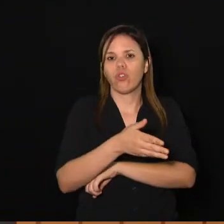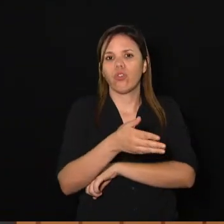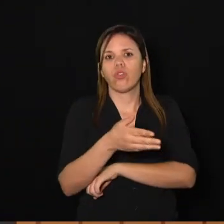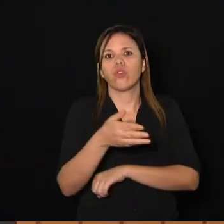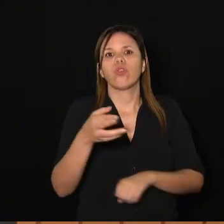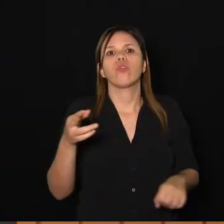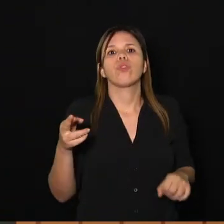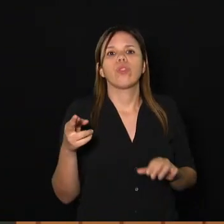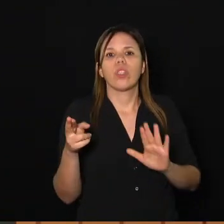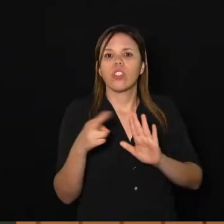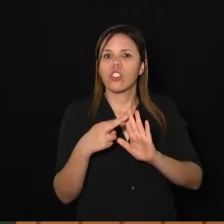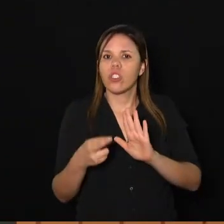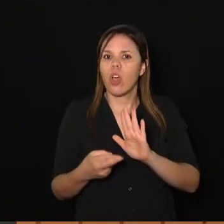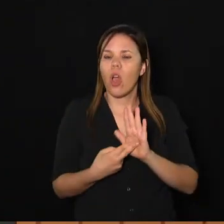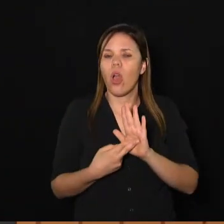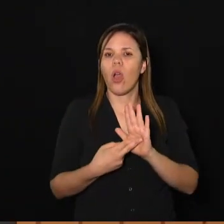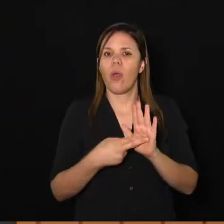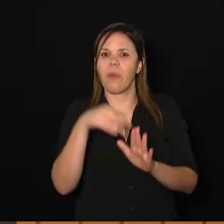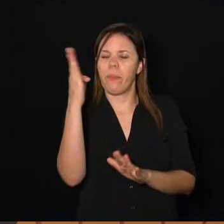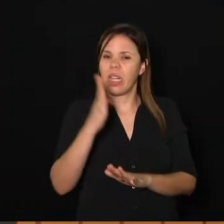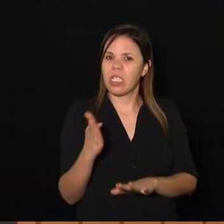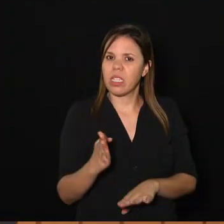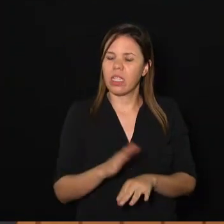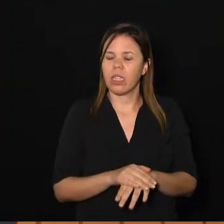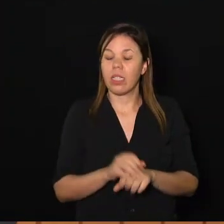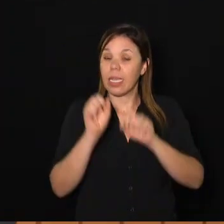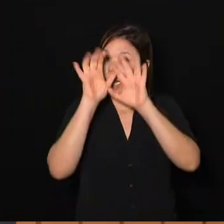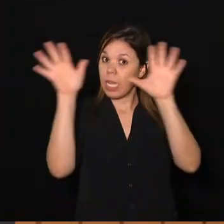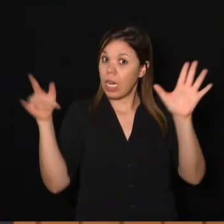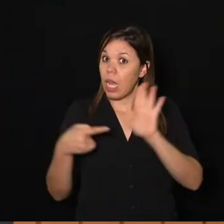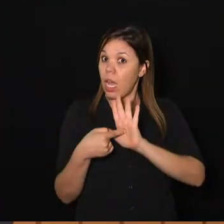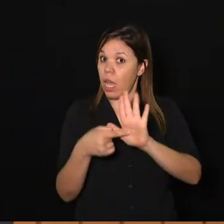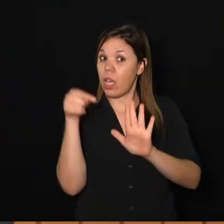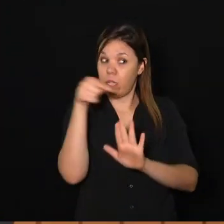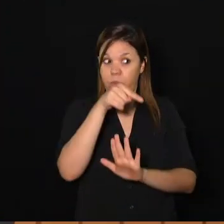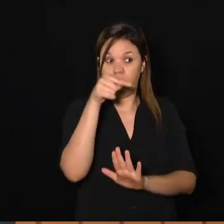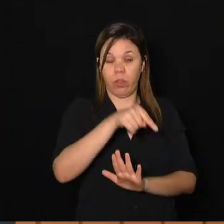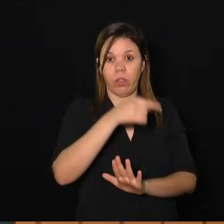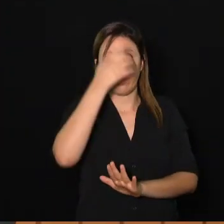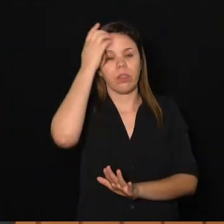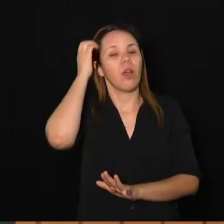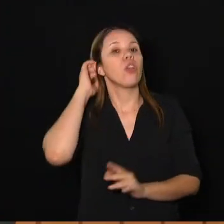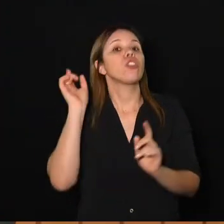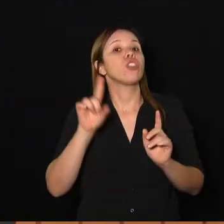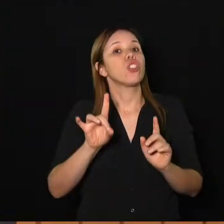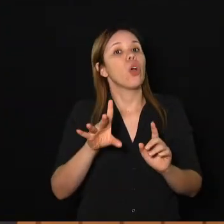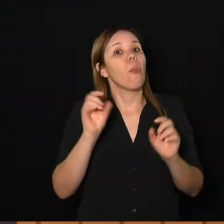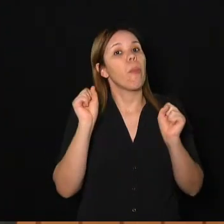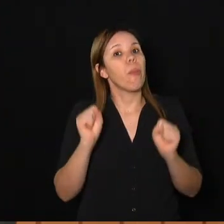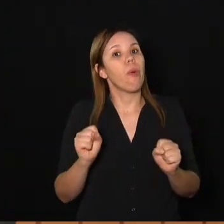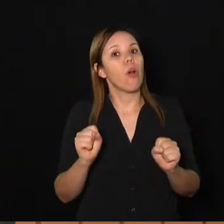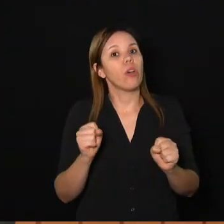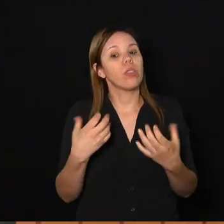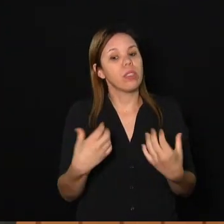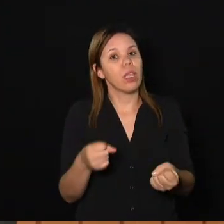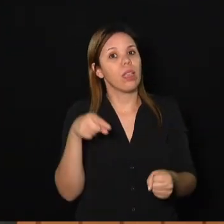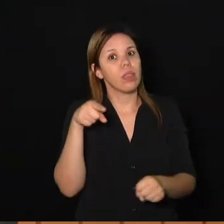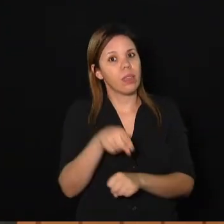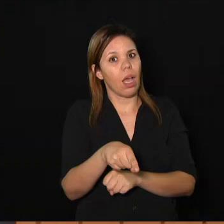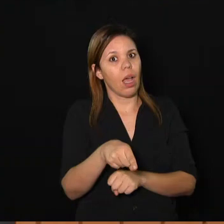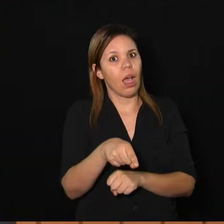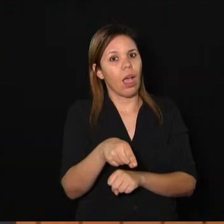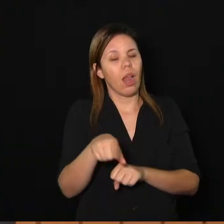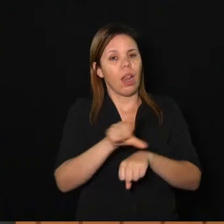brasileiro informa claramente que eu só posso revogar uma legislação se eu regulamentá-la